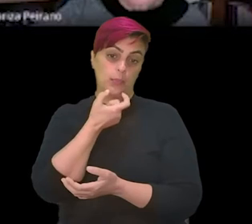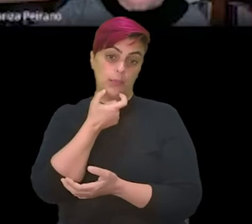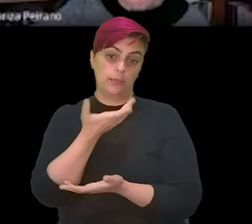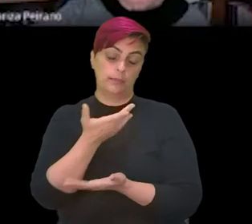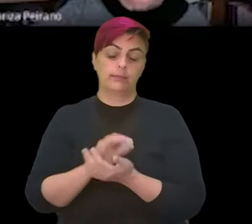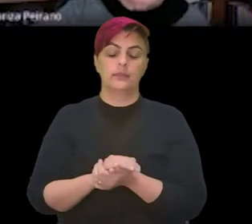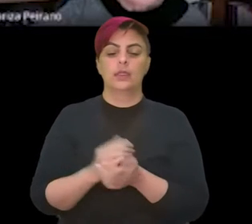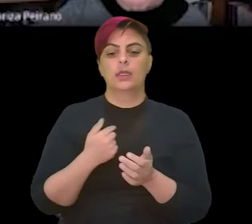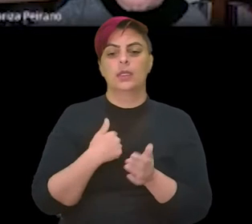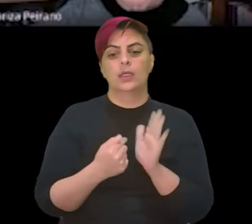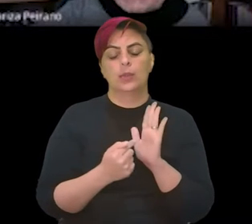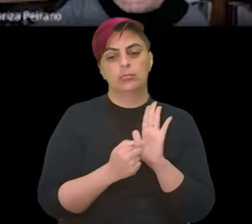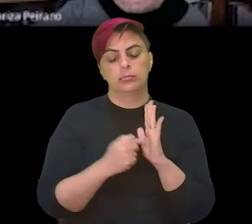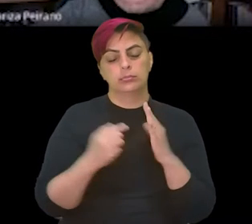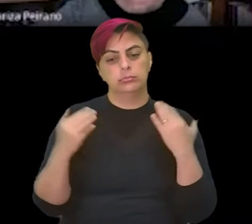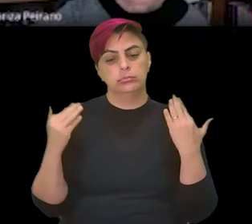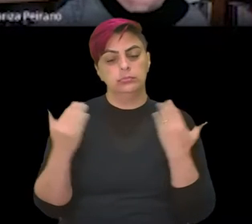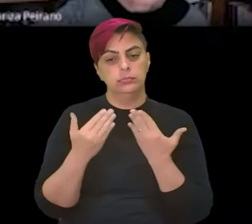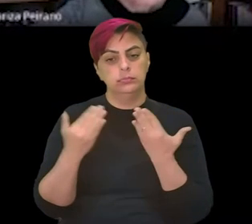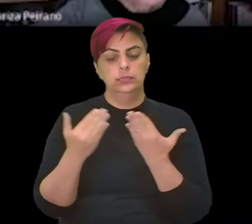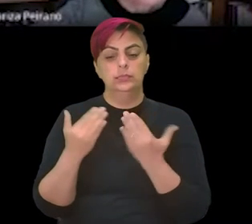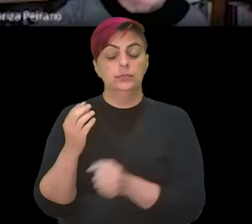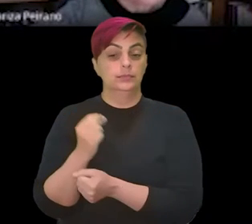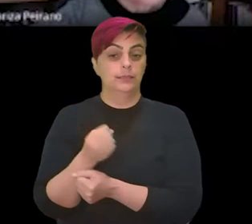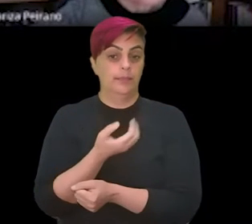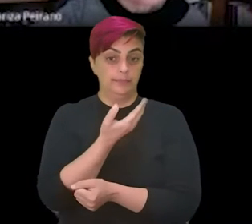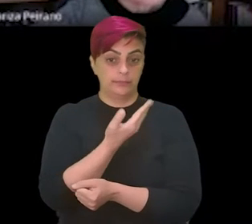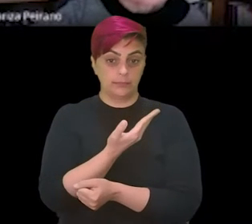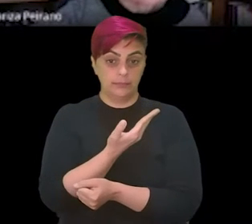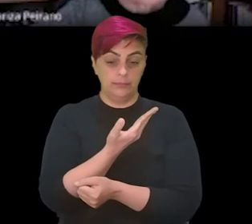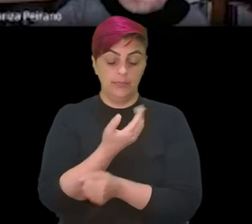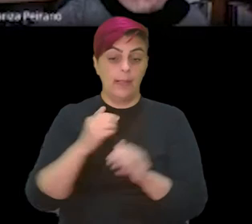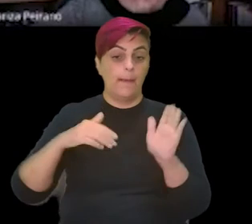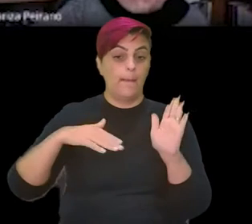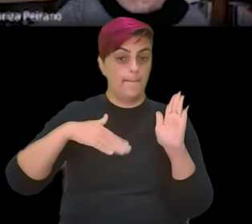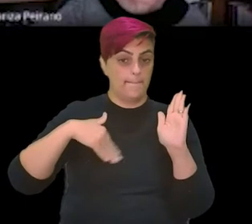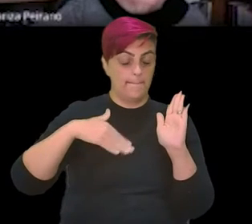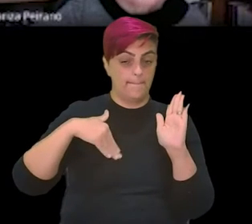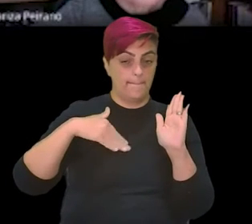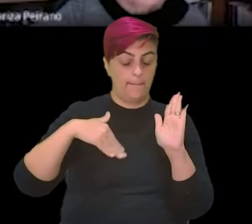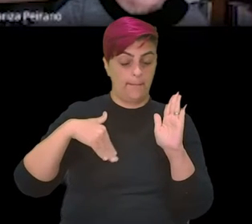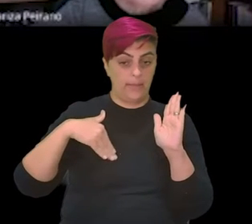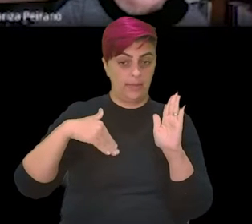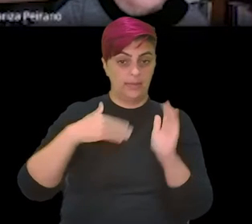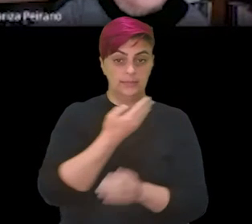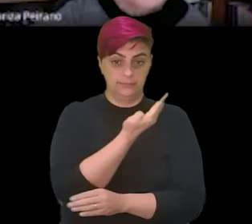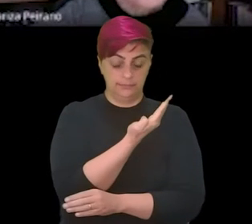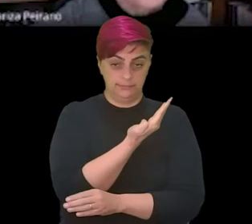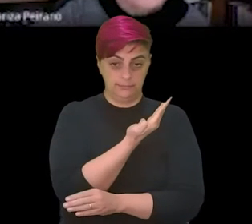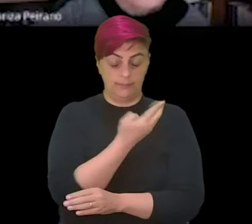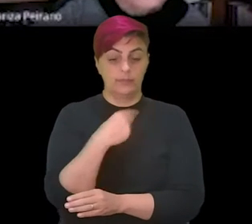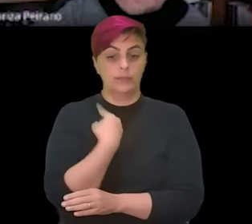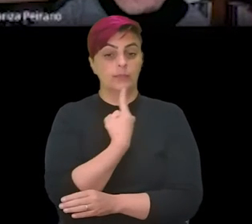apresento agora um novo, mostrando um encontro kula na praia de Sinaketa. O que a gente pode